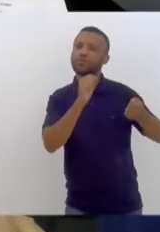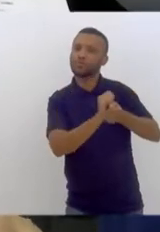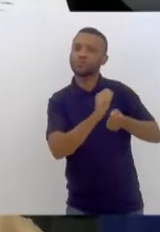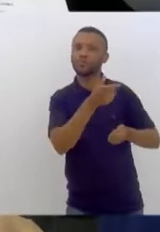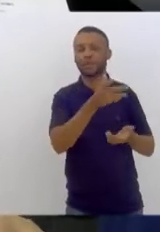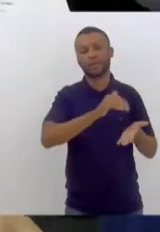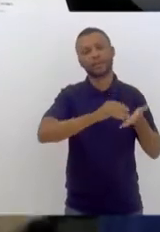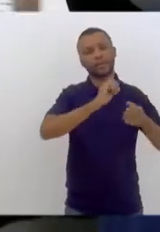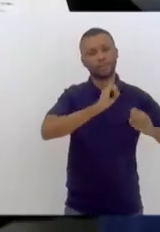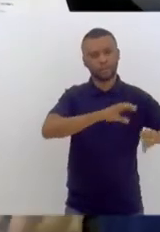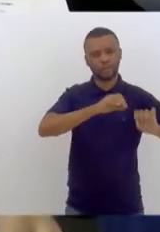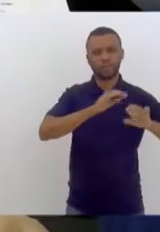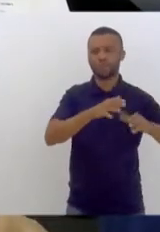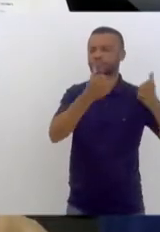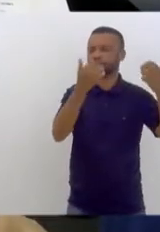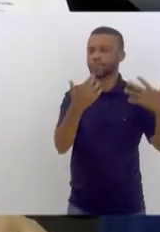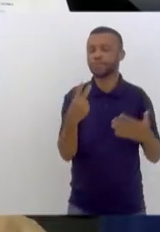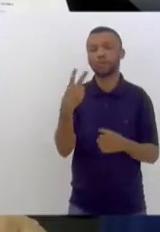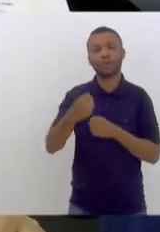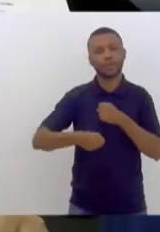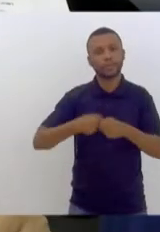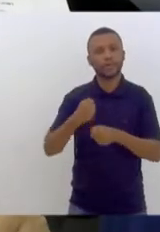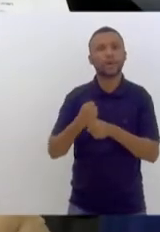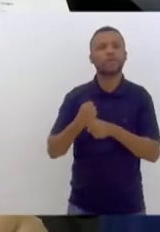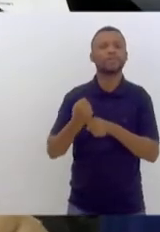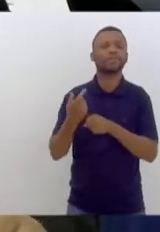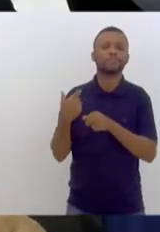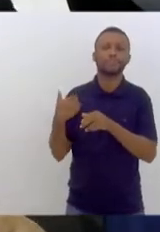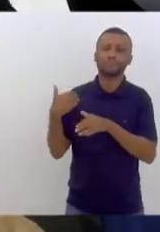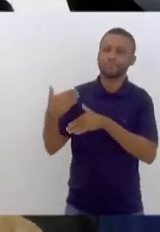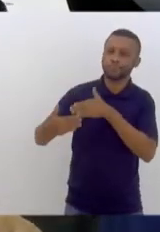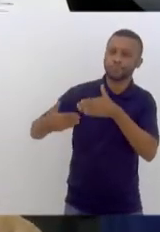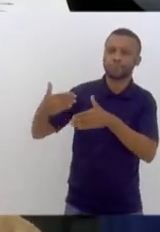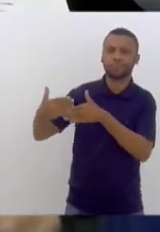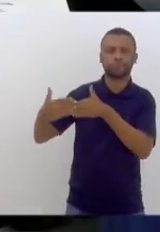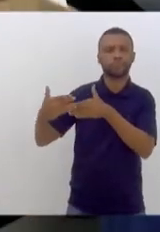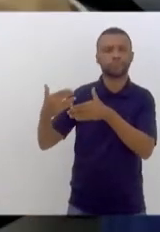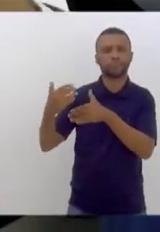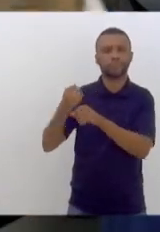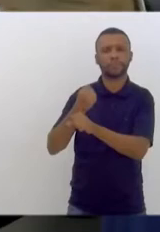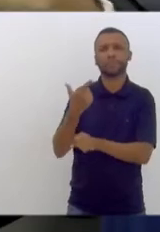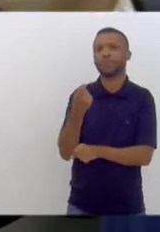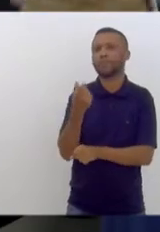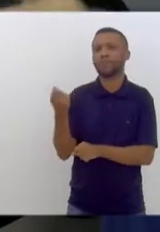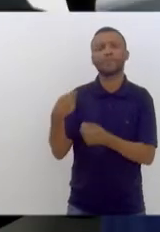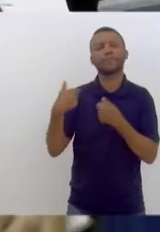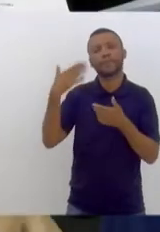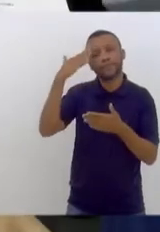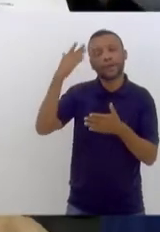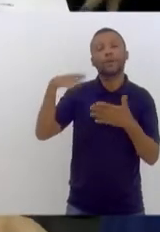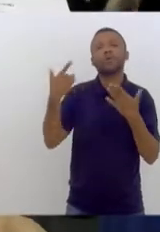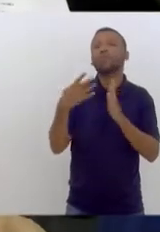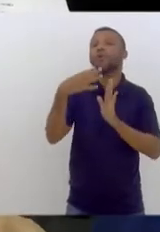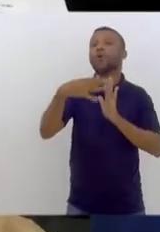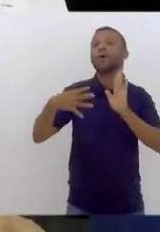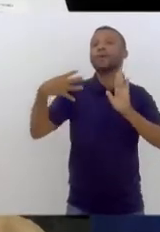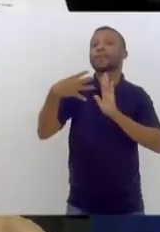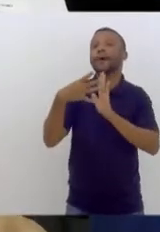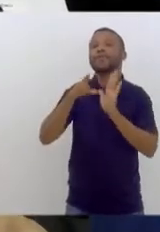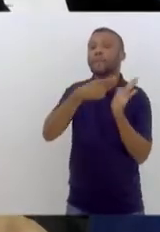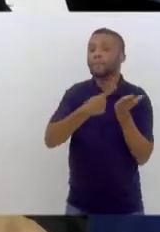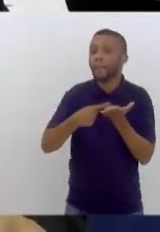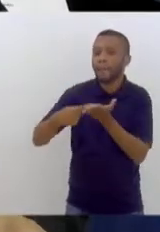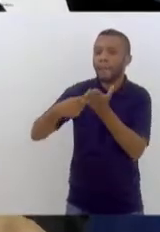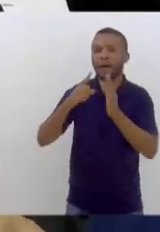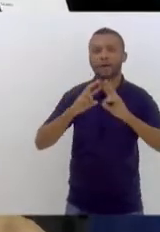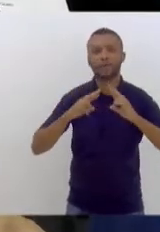do que dispõe, há cerca de 2 anos, um pouco mais, a Emenda Constitucional 108 de 2020. Só para saber qual foi o calendário de reuniões feito até então,